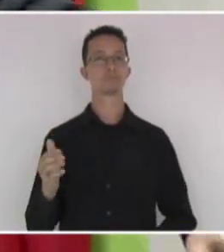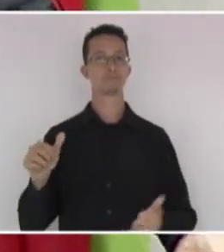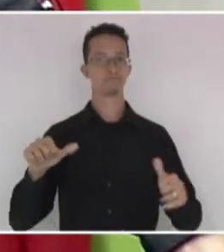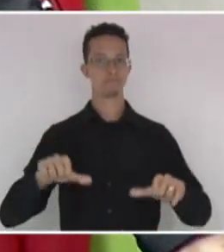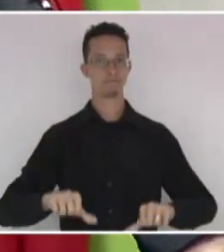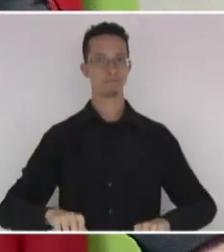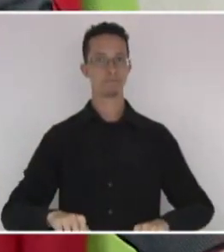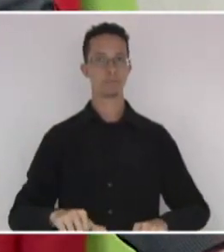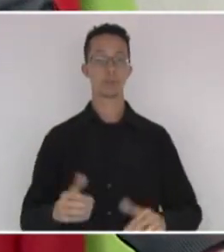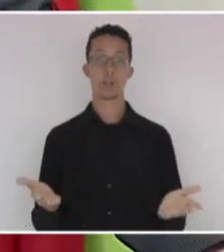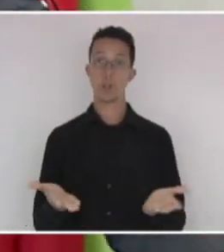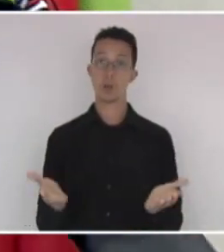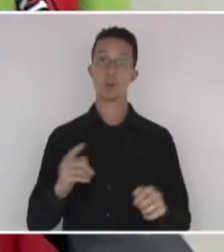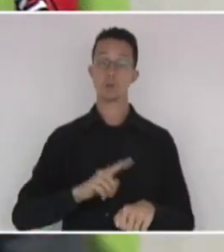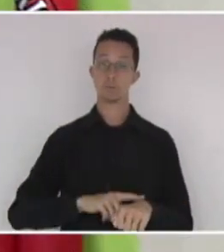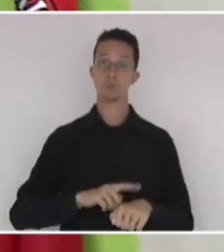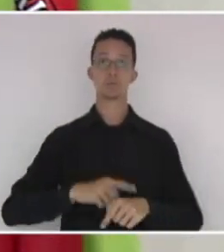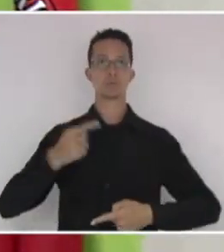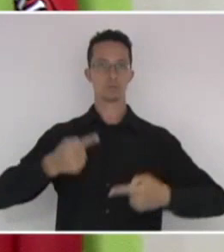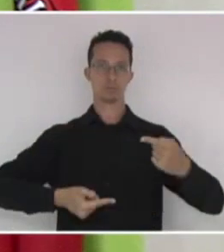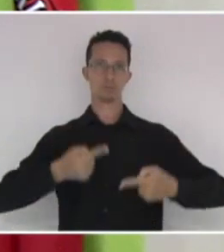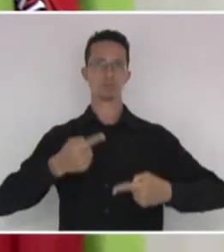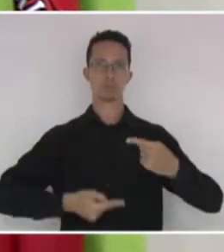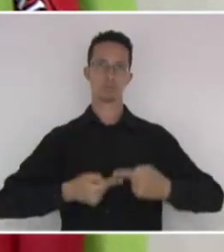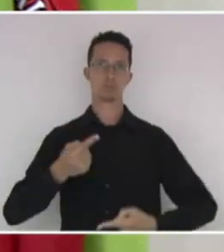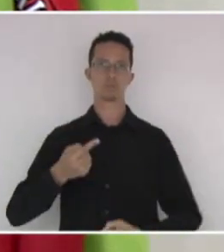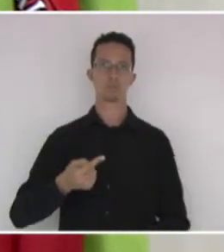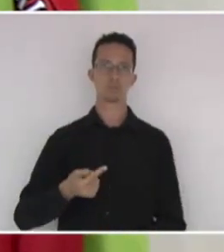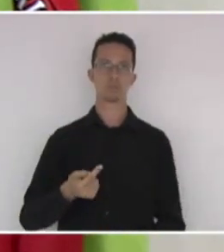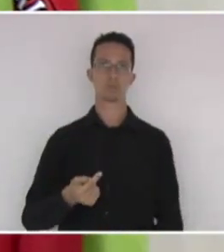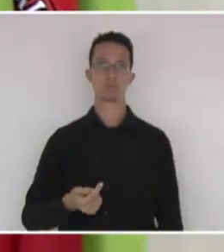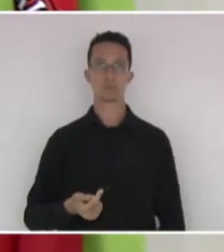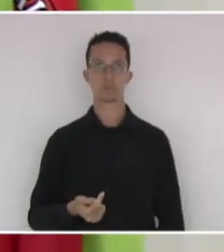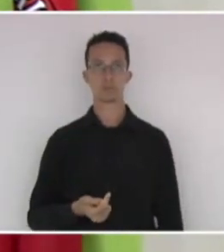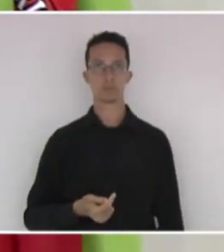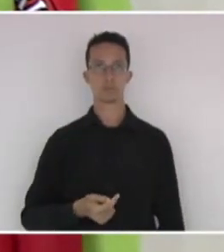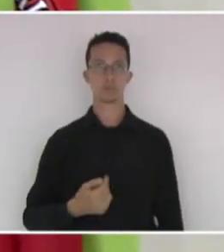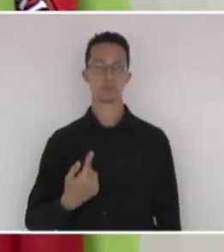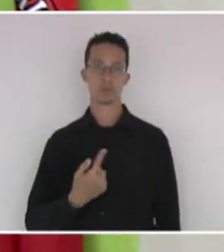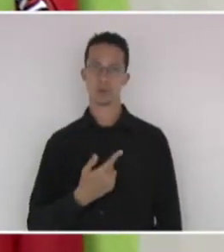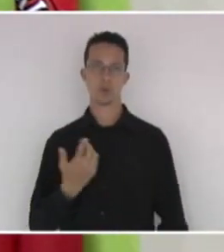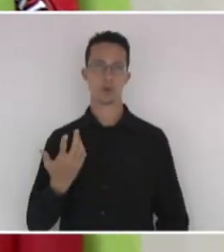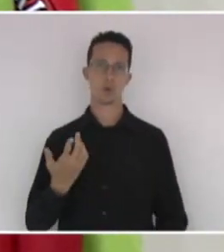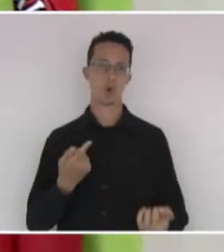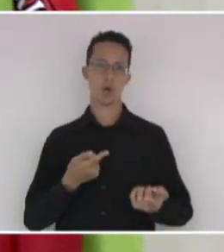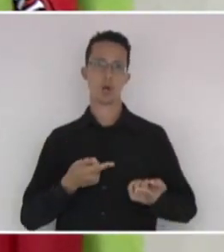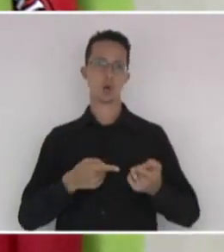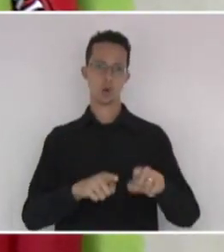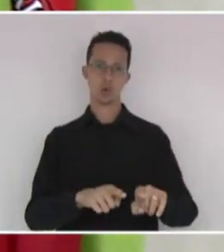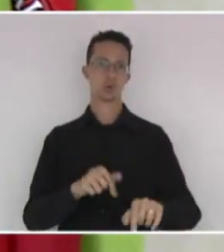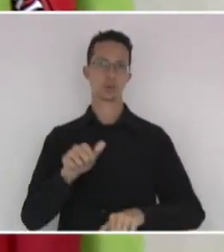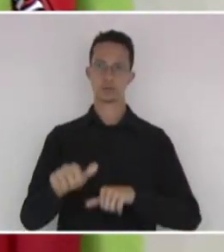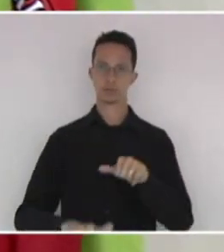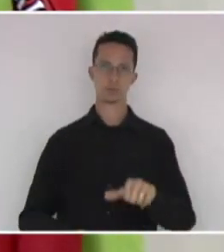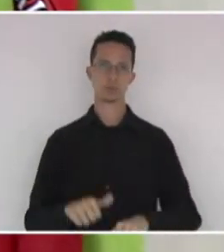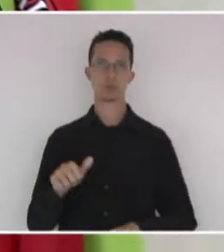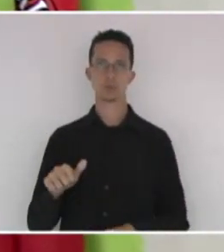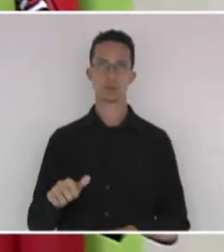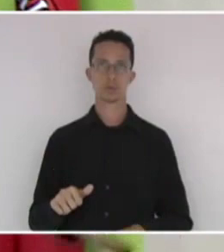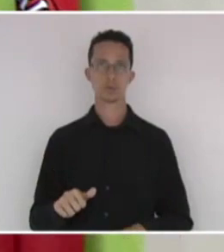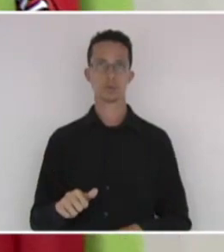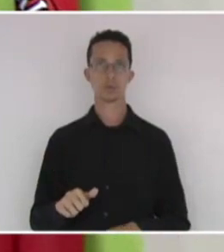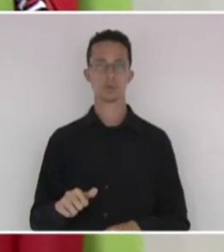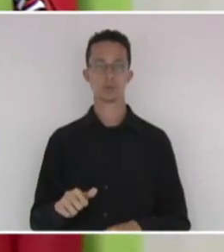certo para debater. Como eu disse, ninguém é contra fazer alterações que